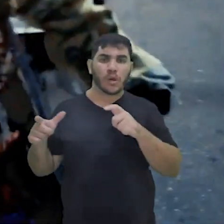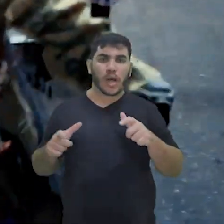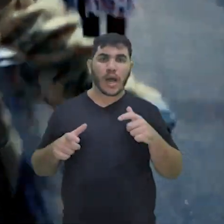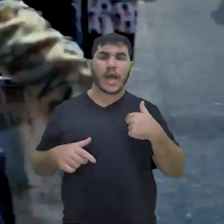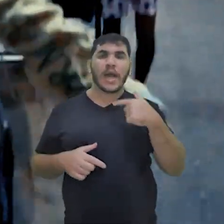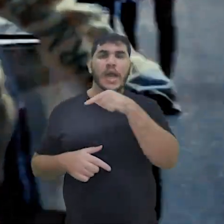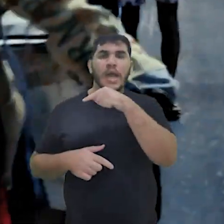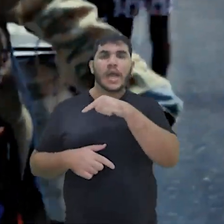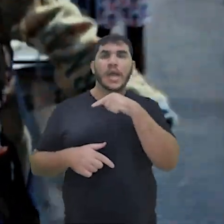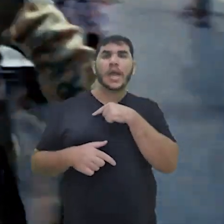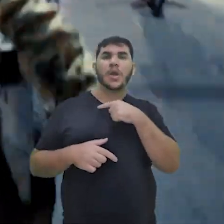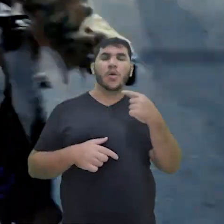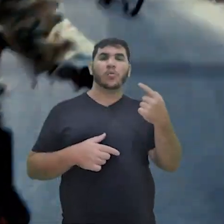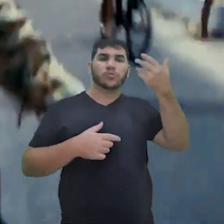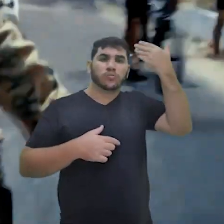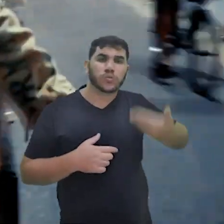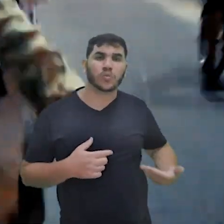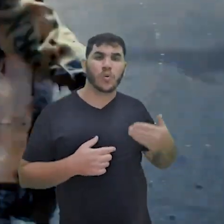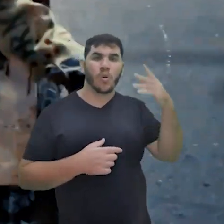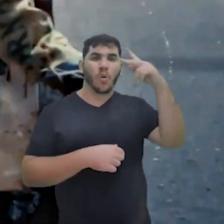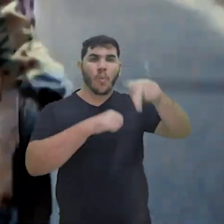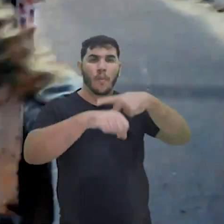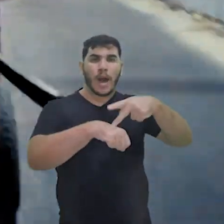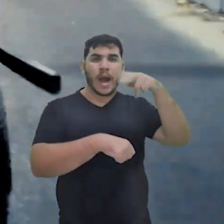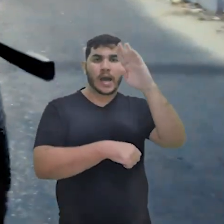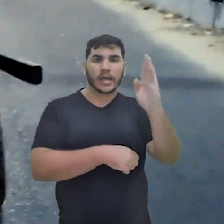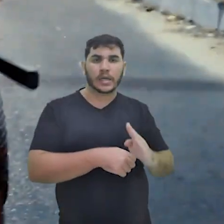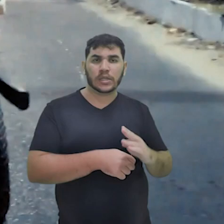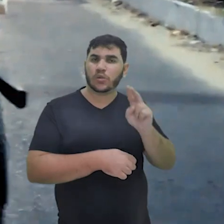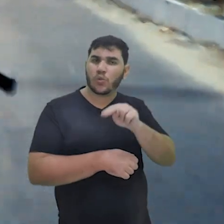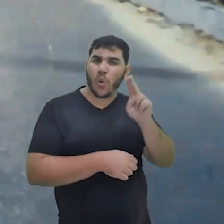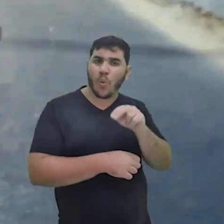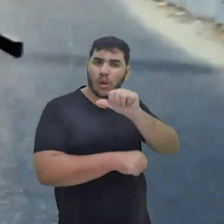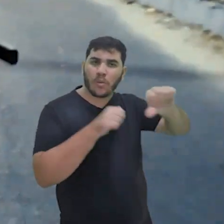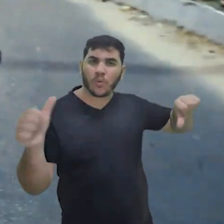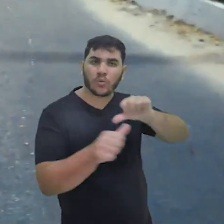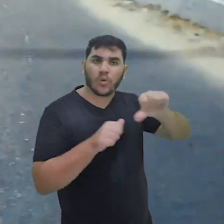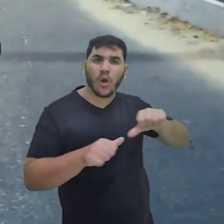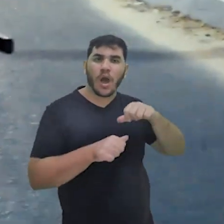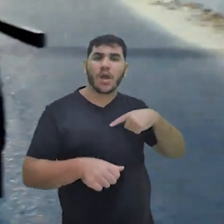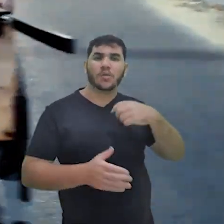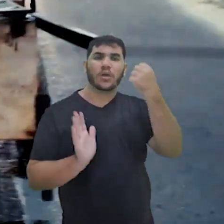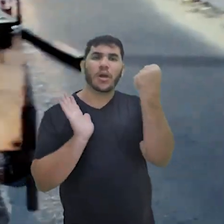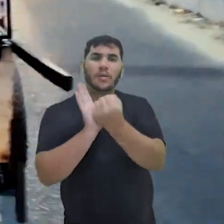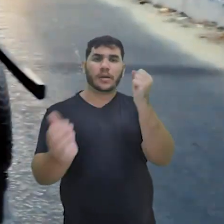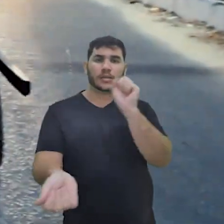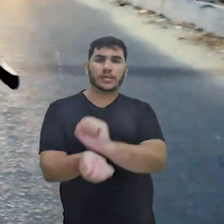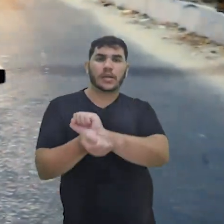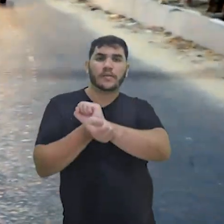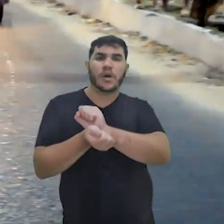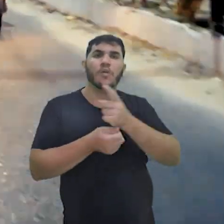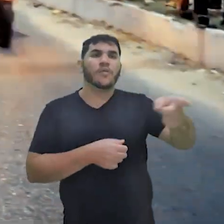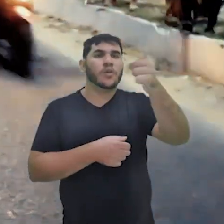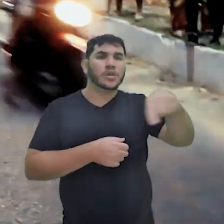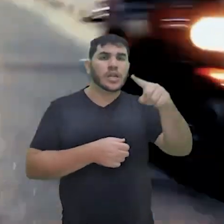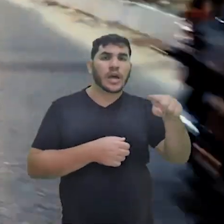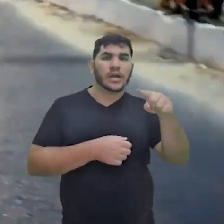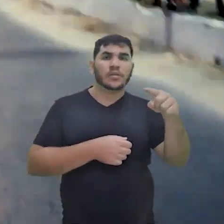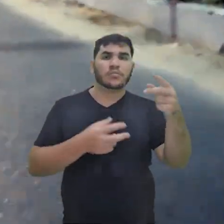Eu sou a sombra de um país que nunca mudou! Eu sou o fedor da escravidão! Vocês estão me